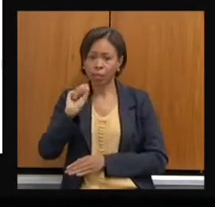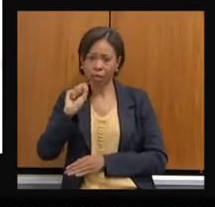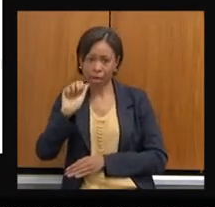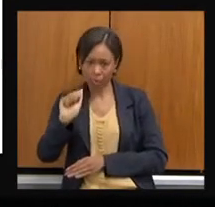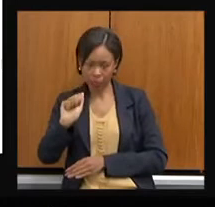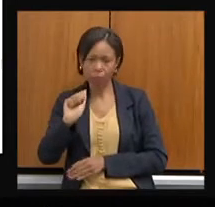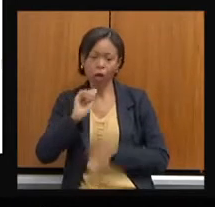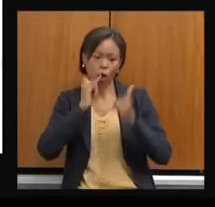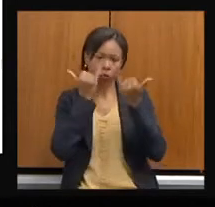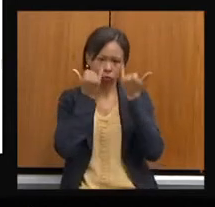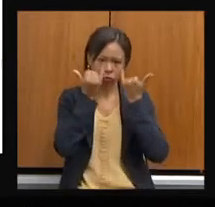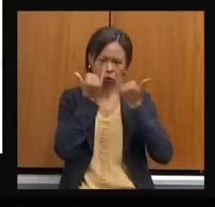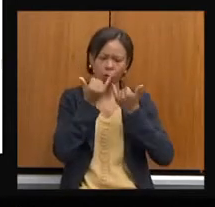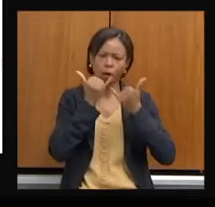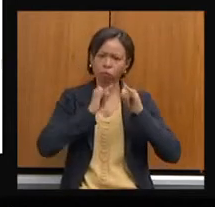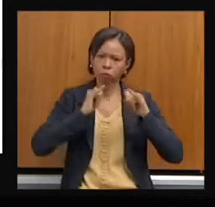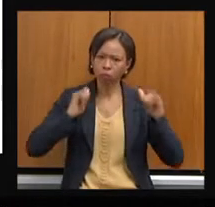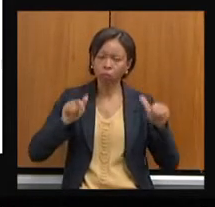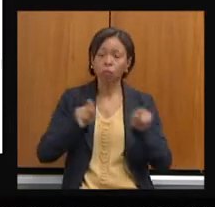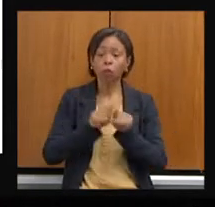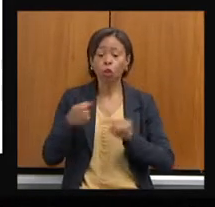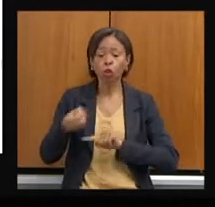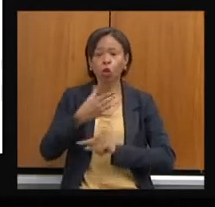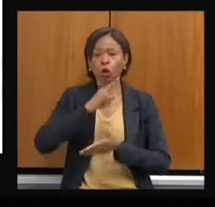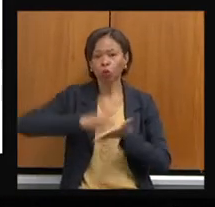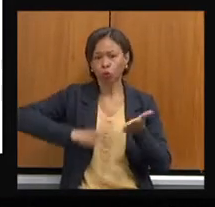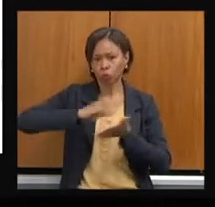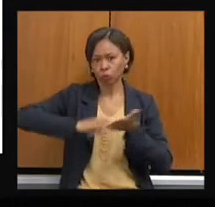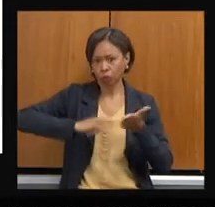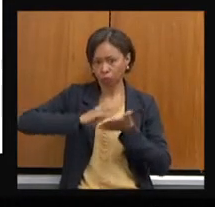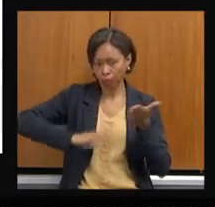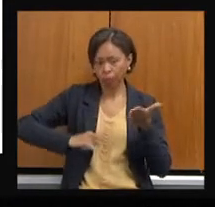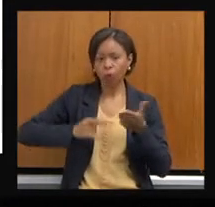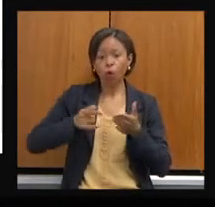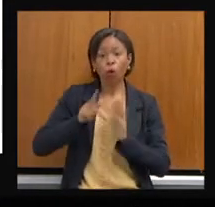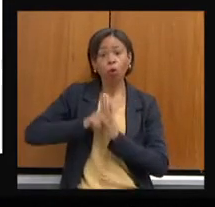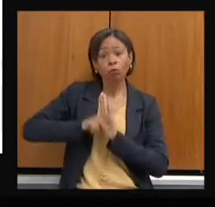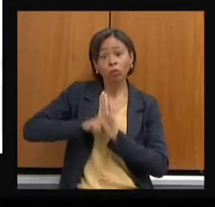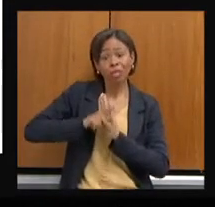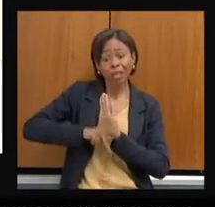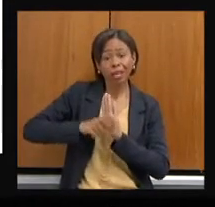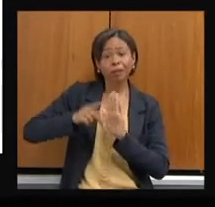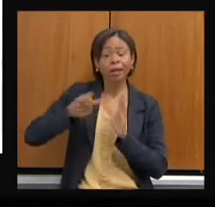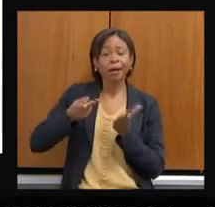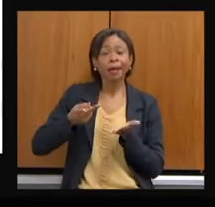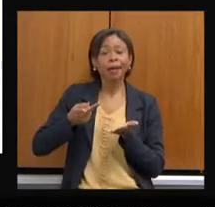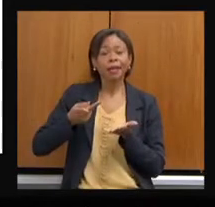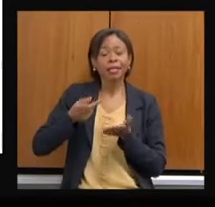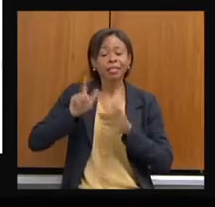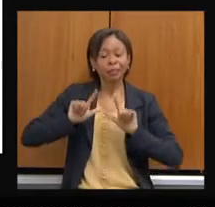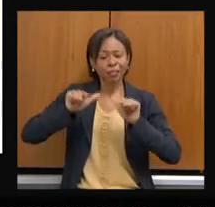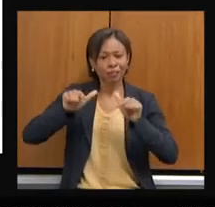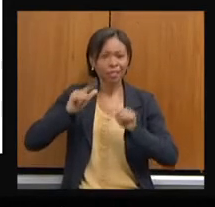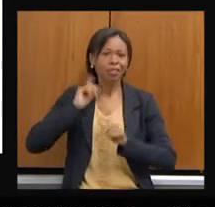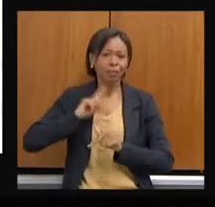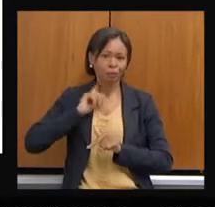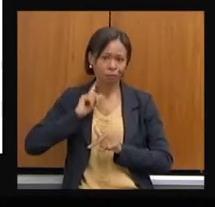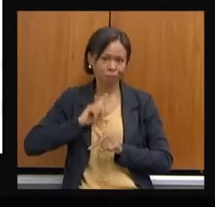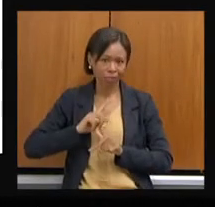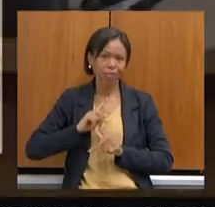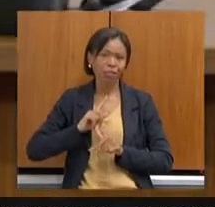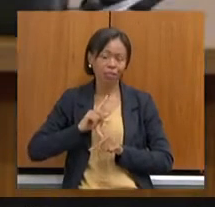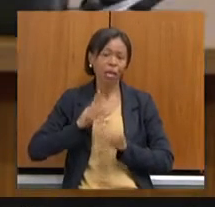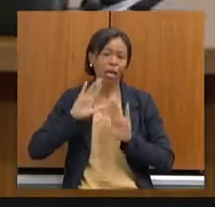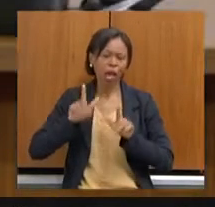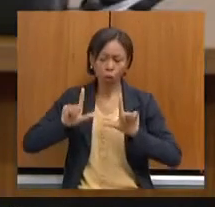também é novos documentos de programa certifica minas na área de fruticultura hortaliças e sete que